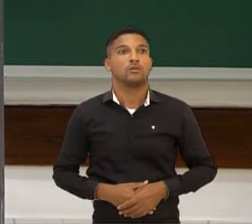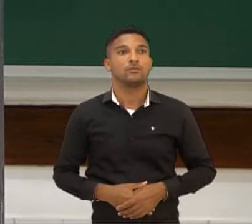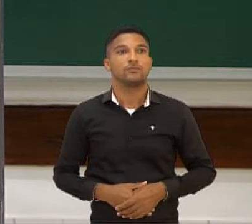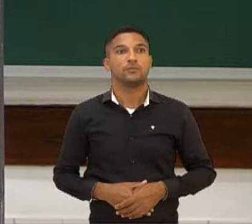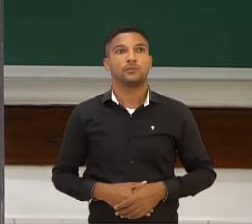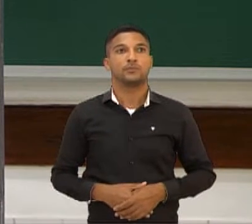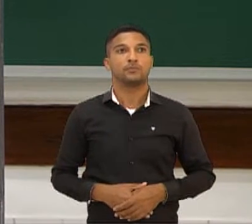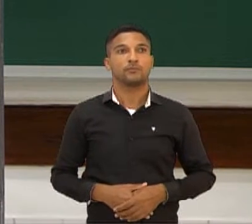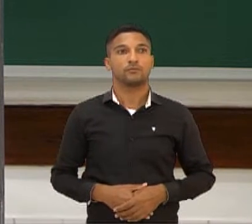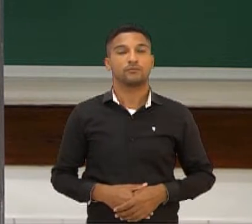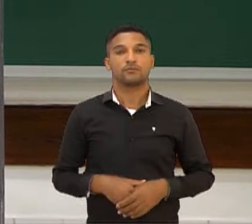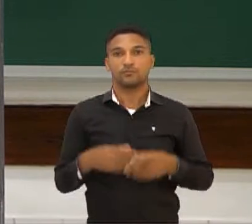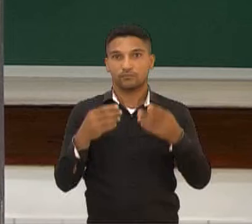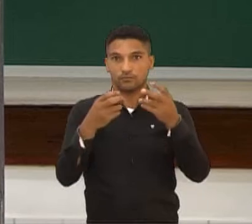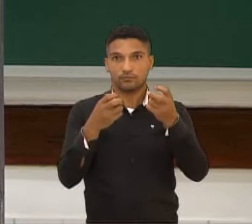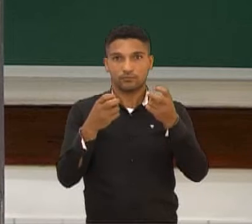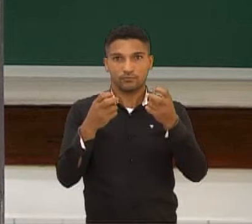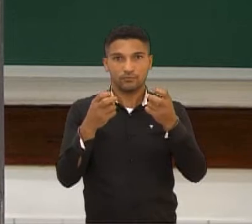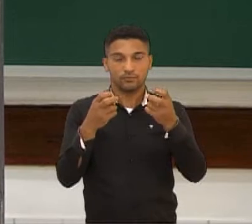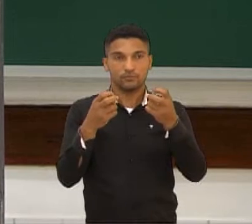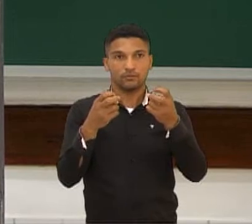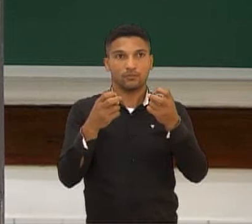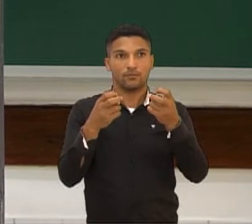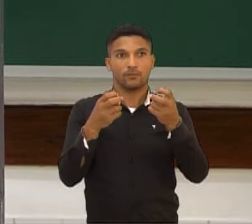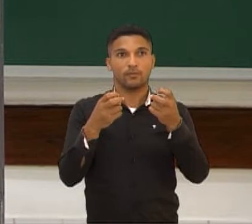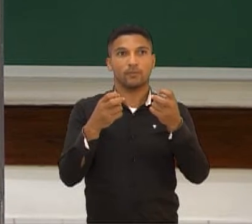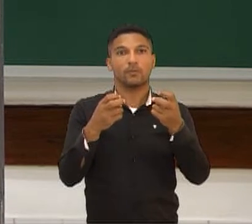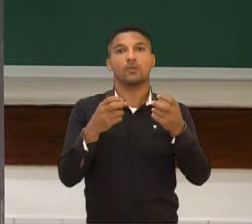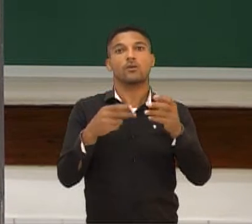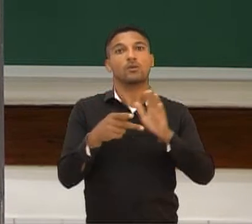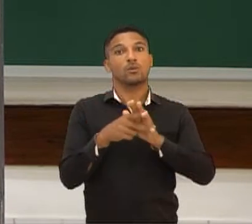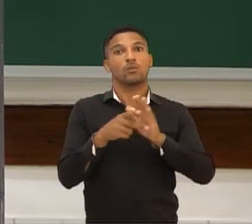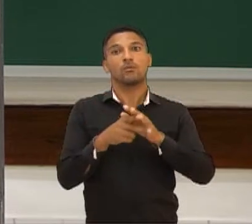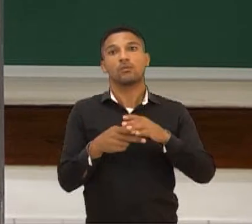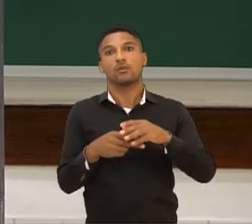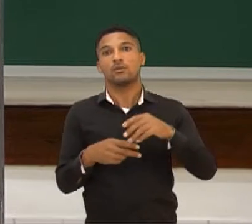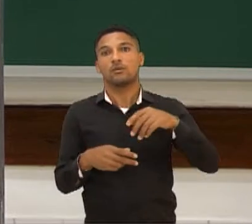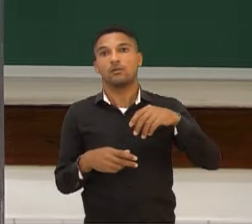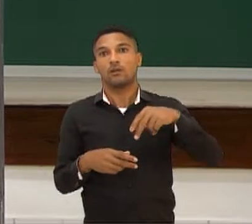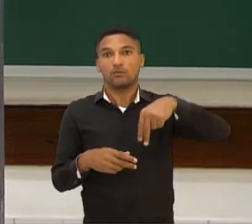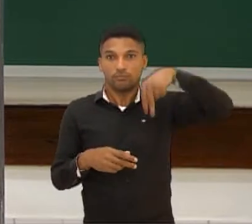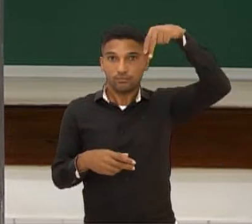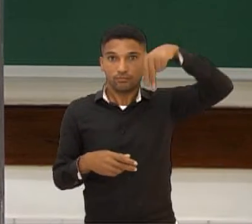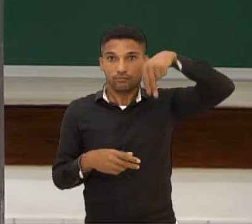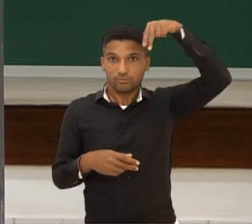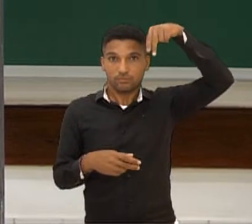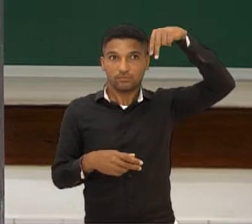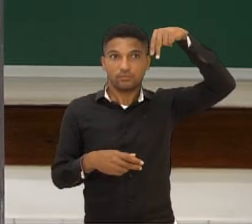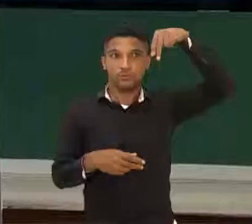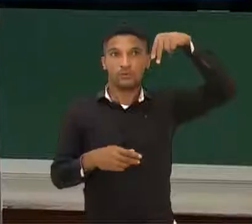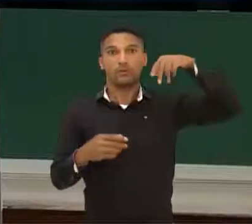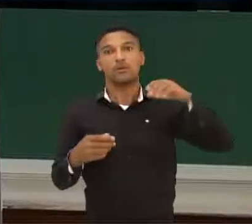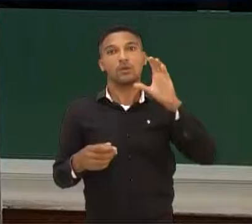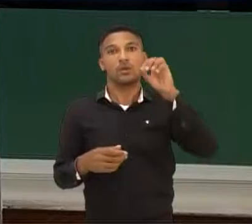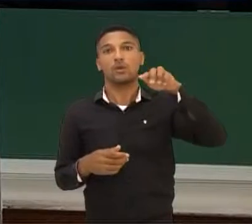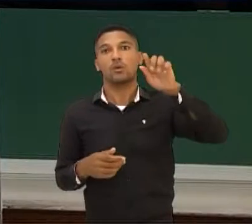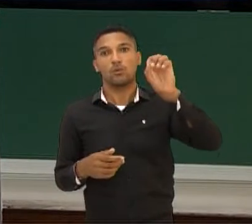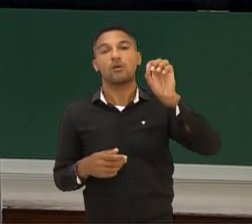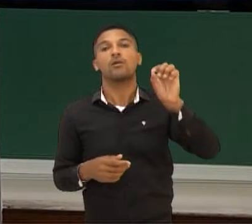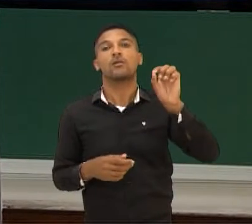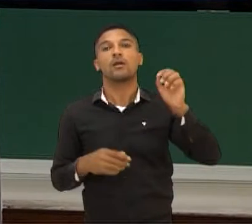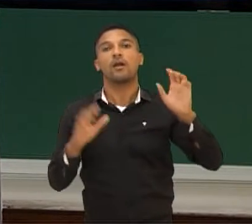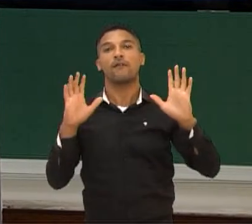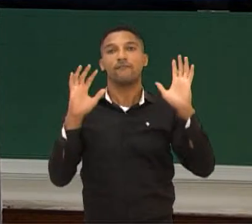na tradição popular de regiões do Nordeste, mas a gente tem a congada também, que é uma